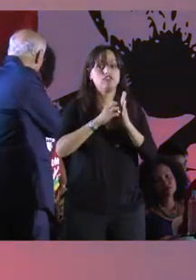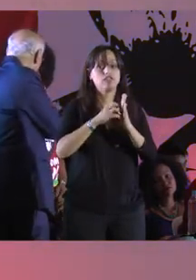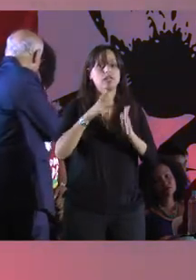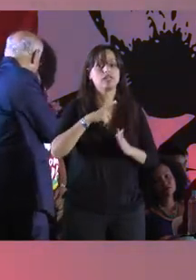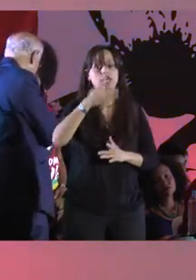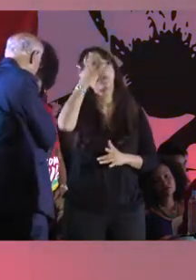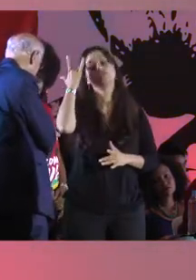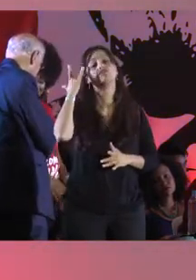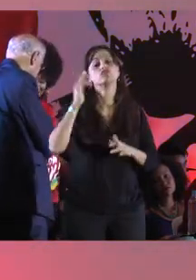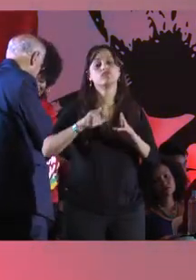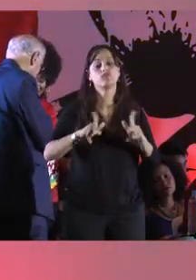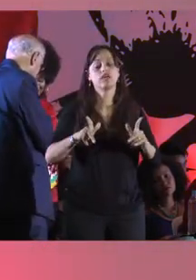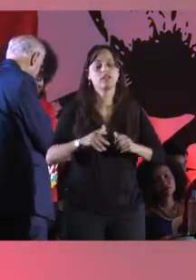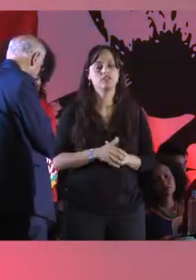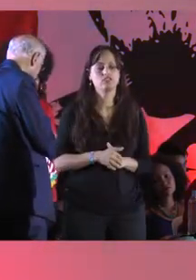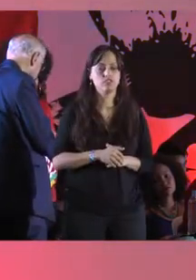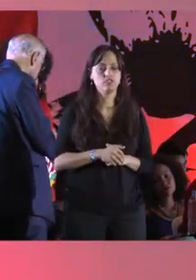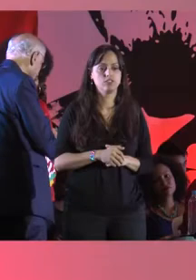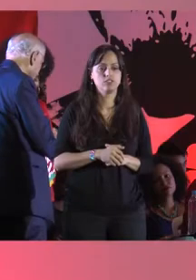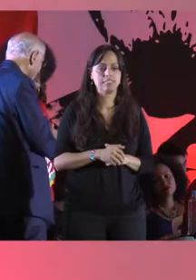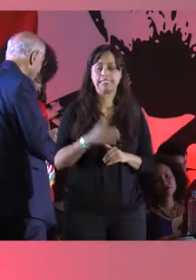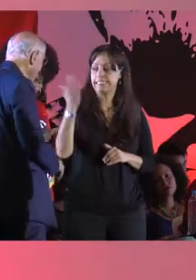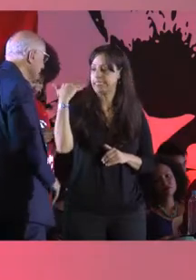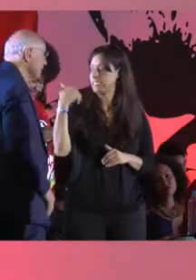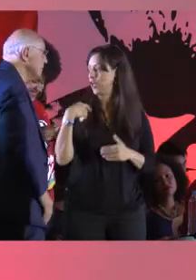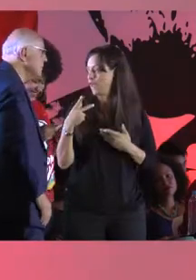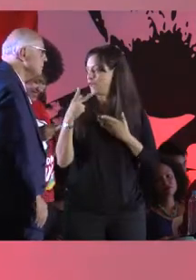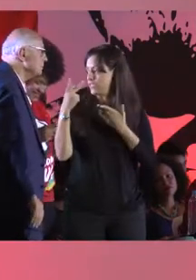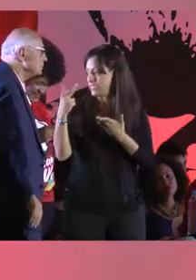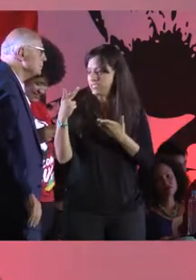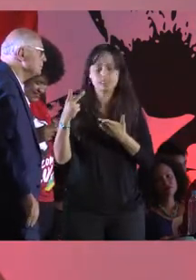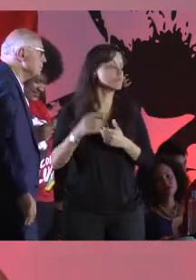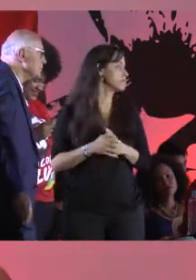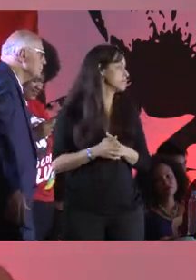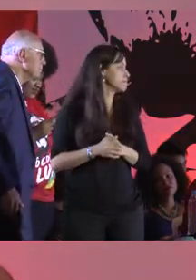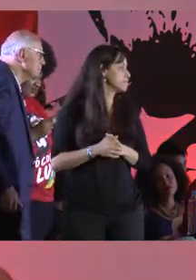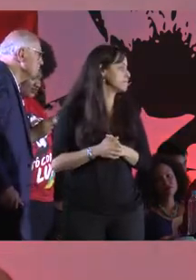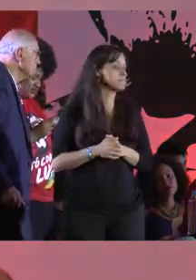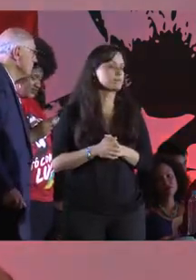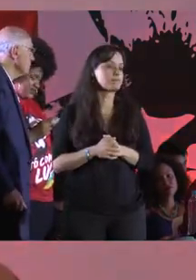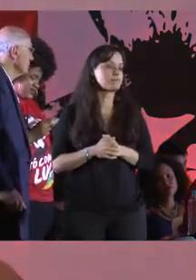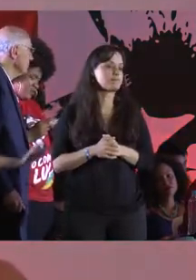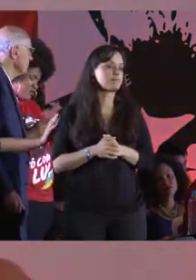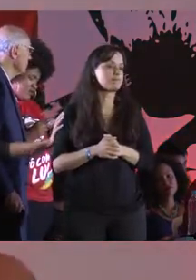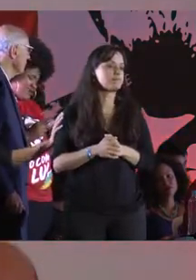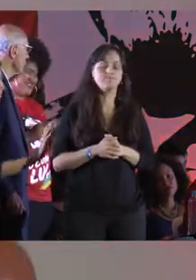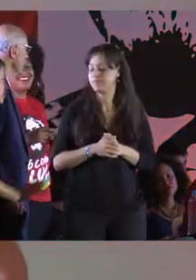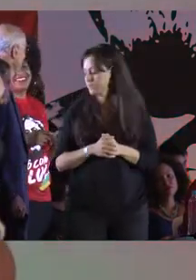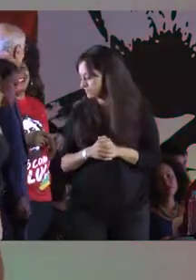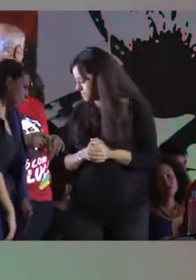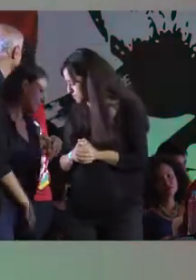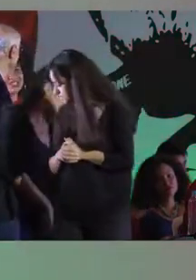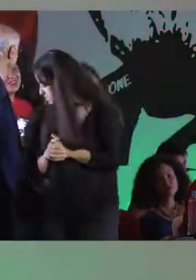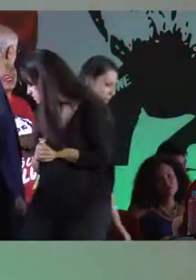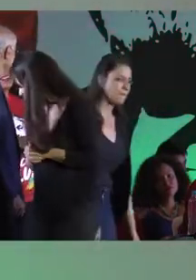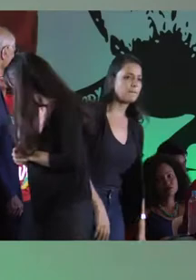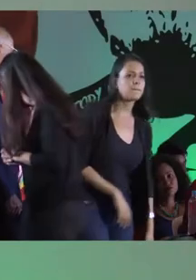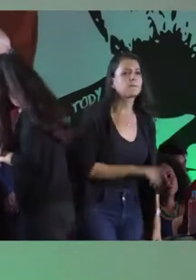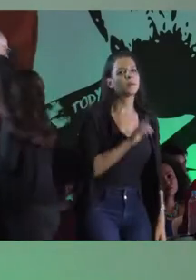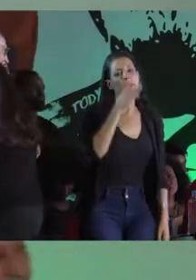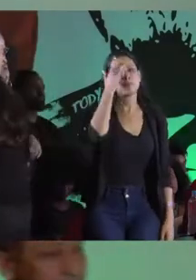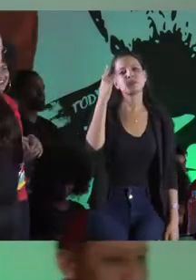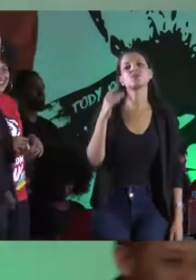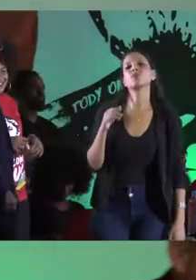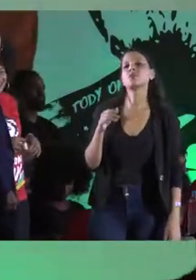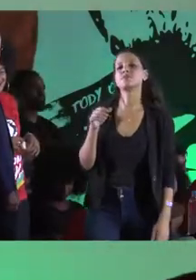diferente. Ontem eu fui visitar o acampamento dos Sem Serras em Minas Gerais. Eles deveriam ver os